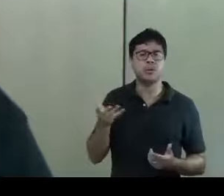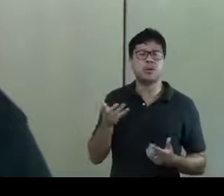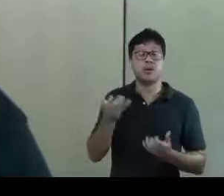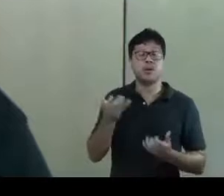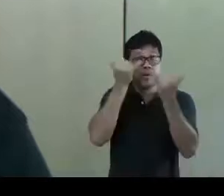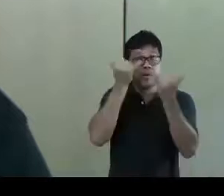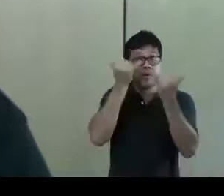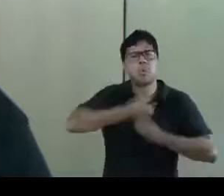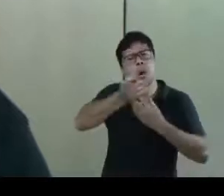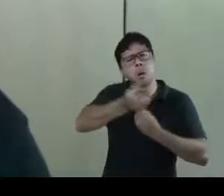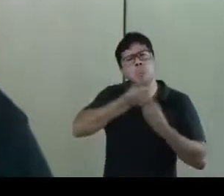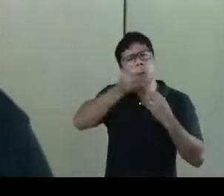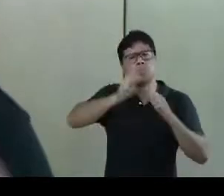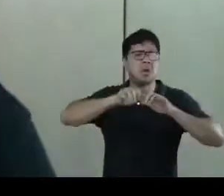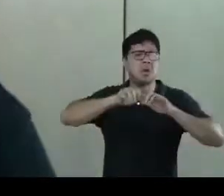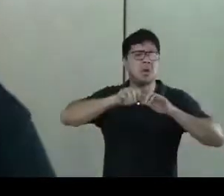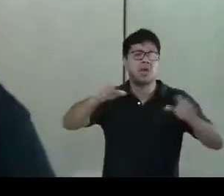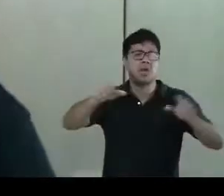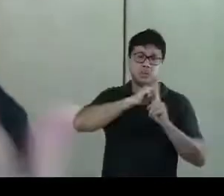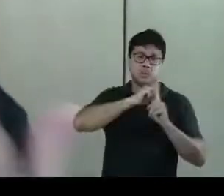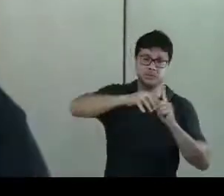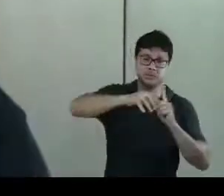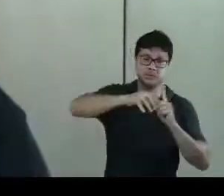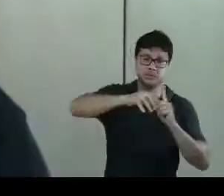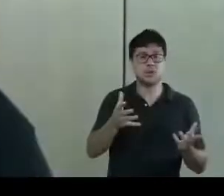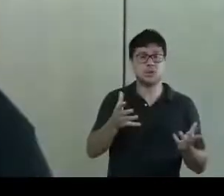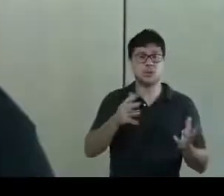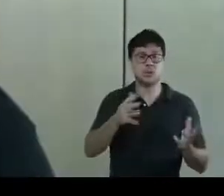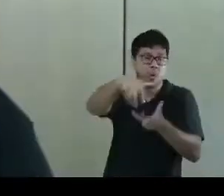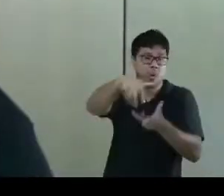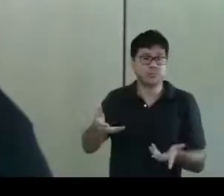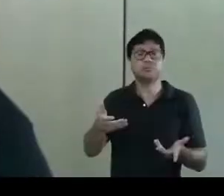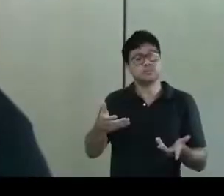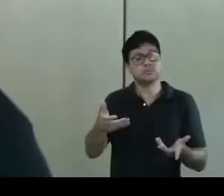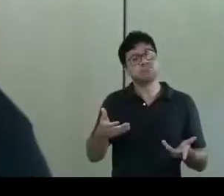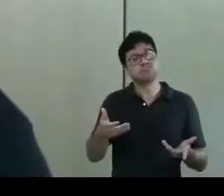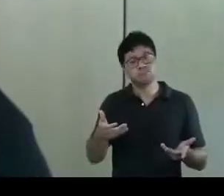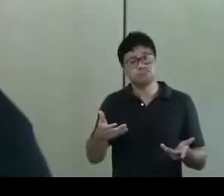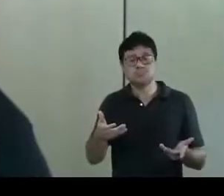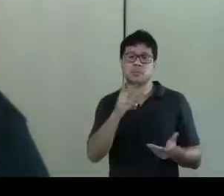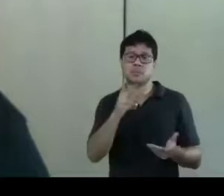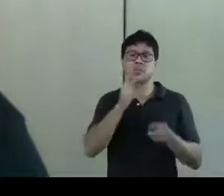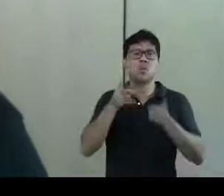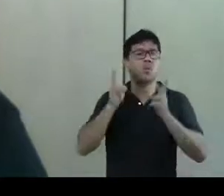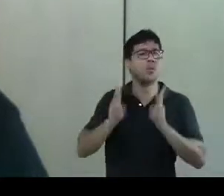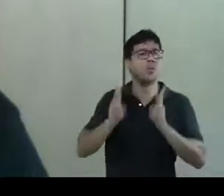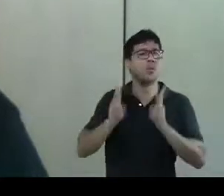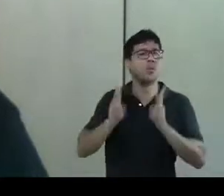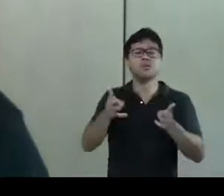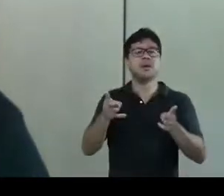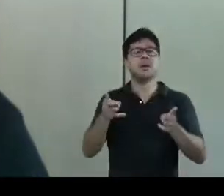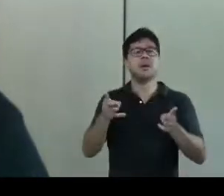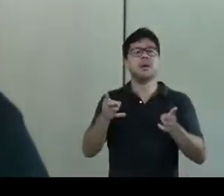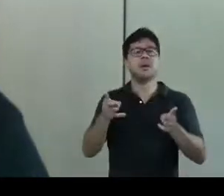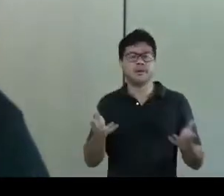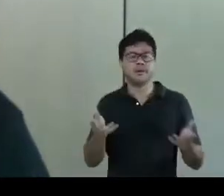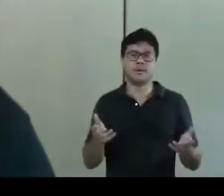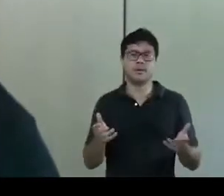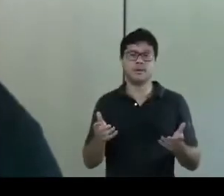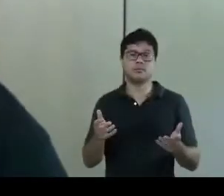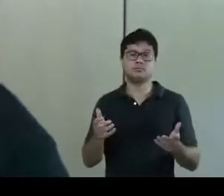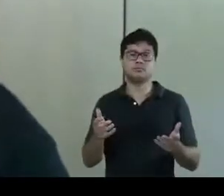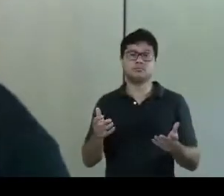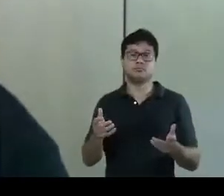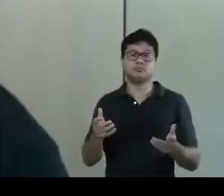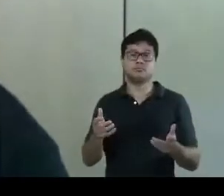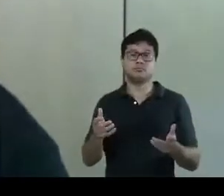da informação de uma maneira geral na nossa sociedade, no nosso mundo, ela parece continuar a se